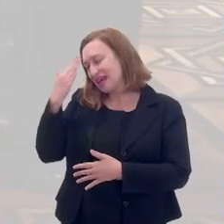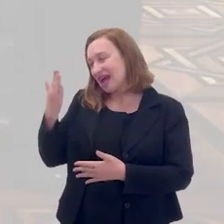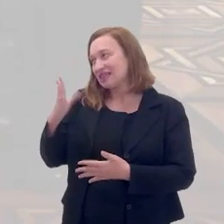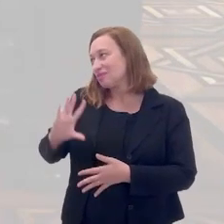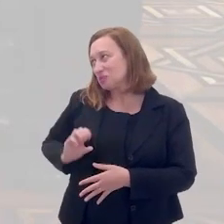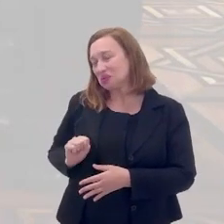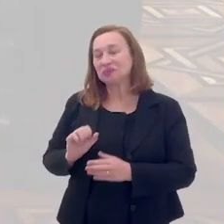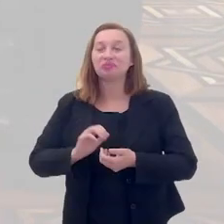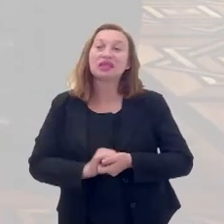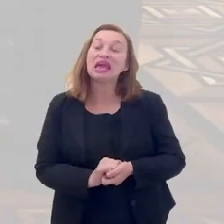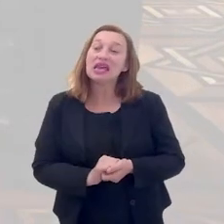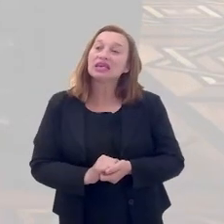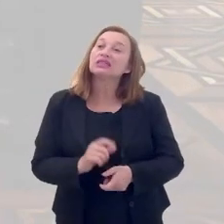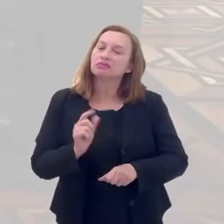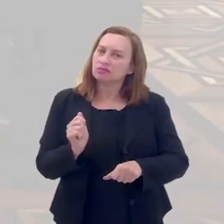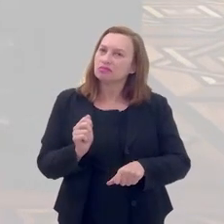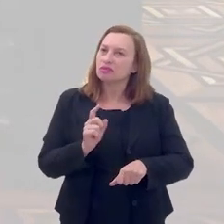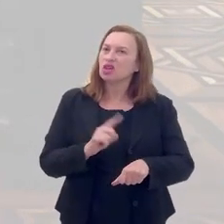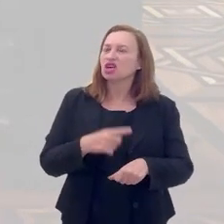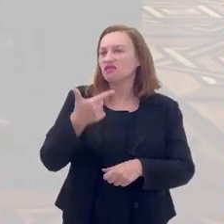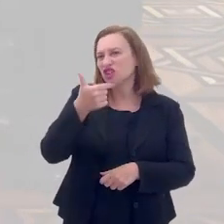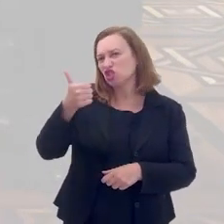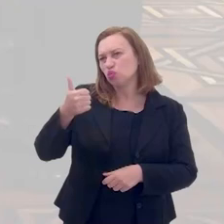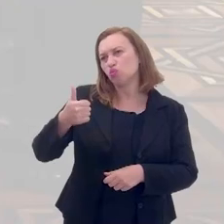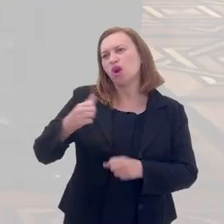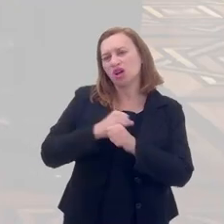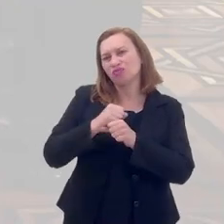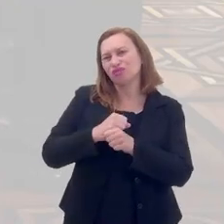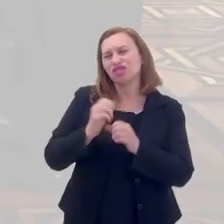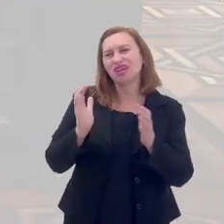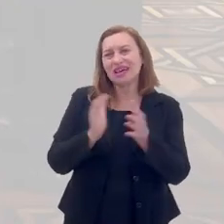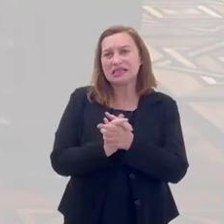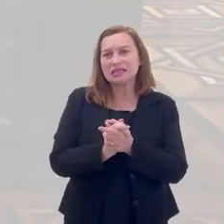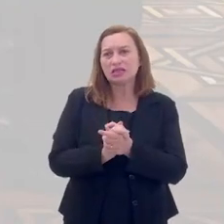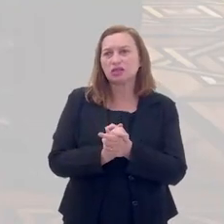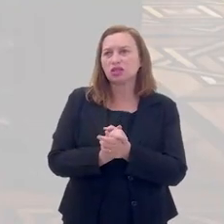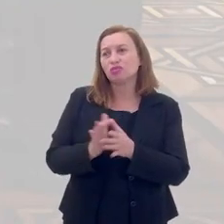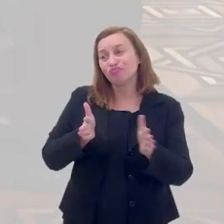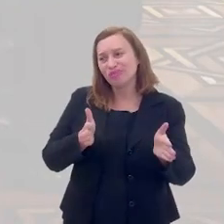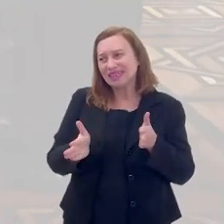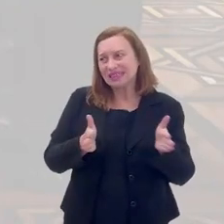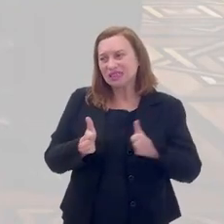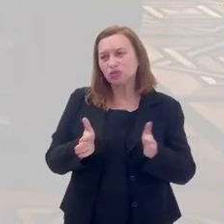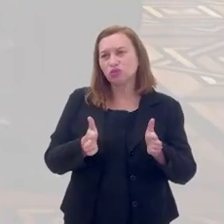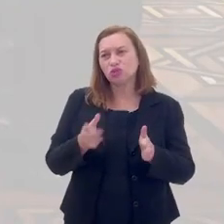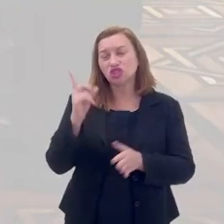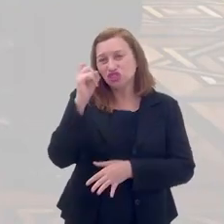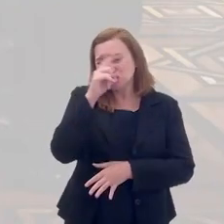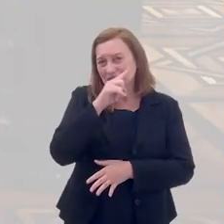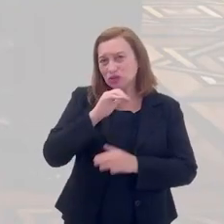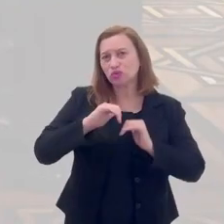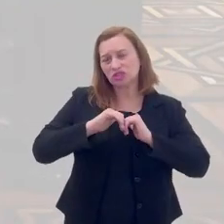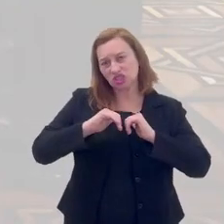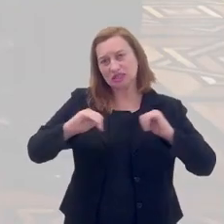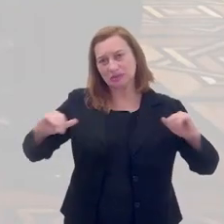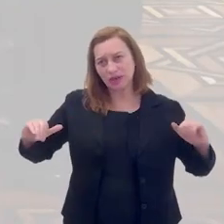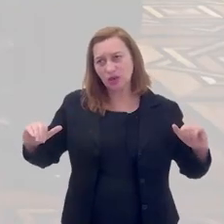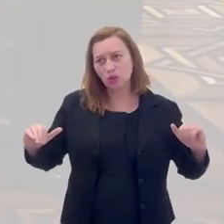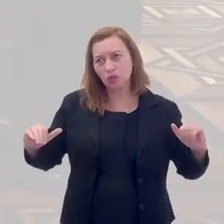Obrigado amor a gente teve um tempo nós temos 21 anos de casado e nós por um período nós acabamos nos